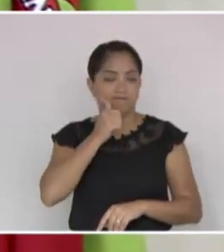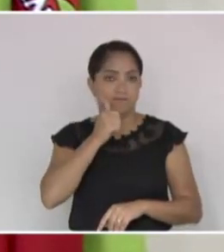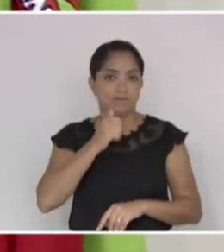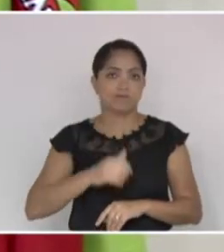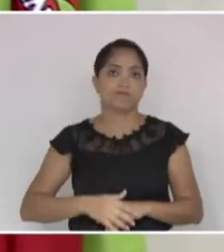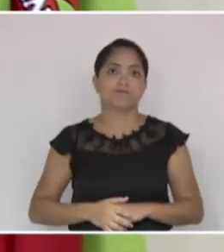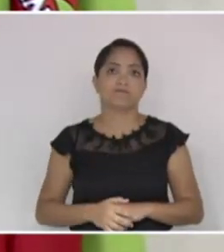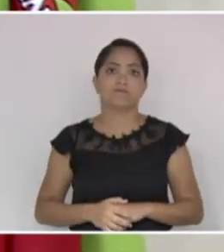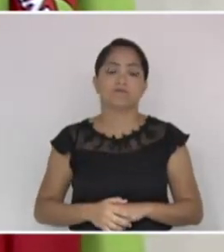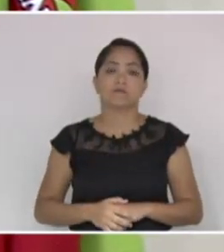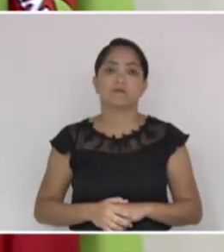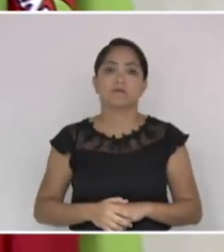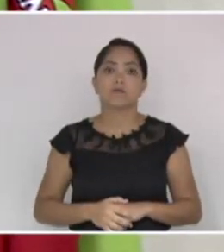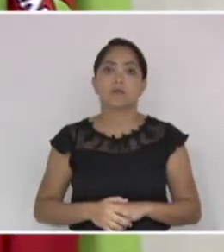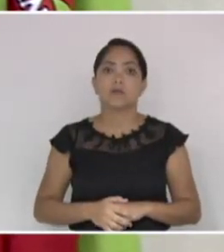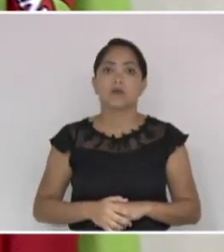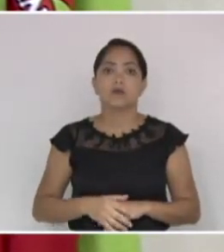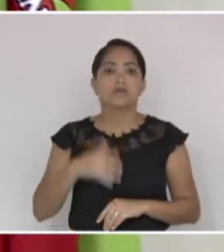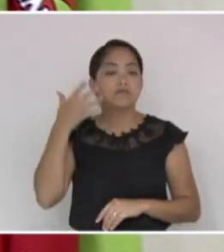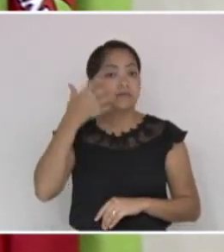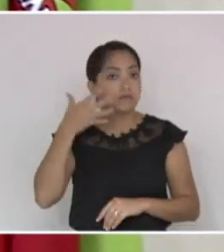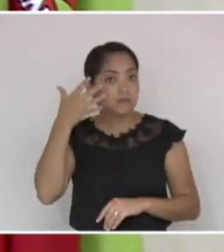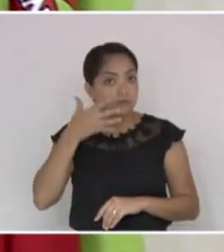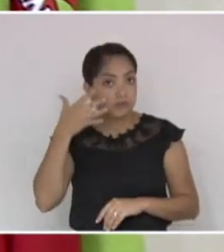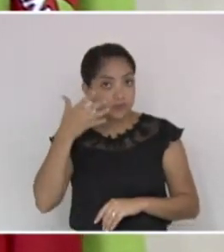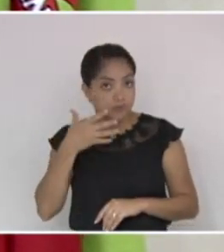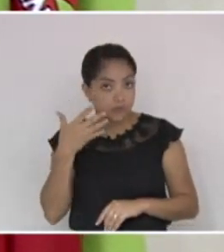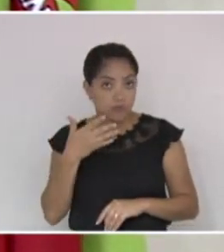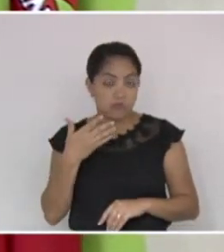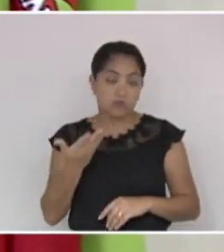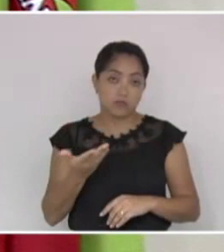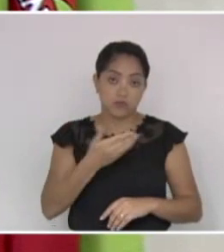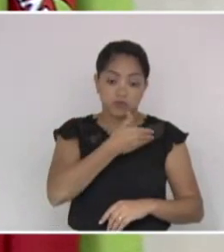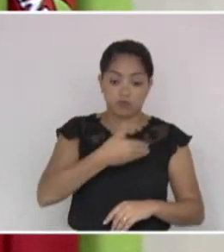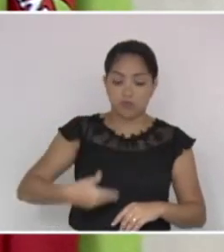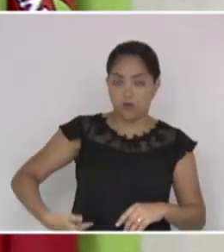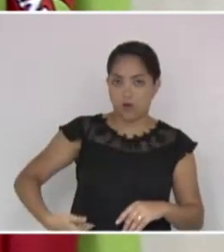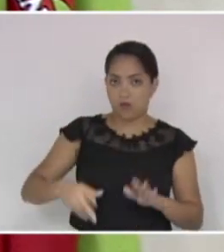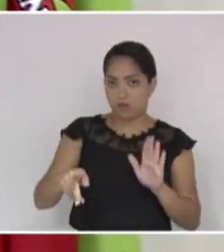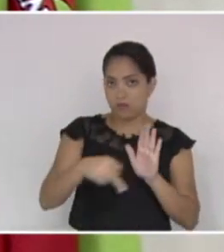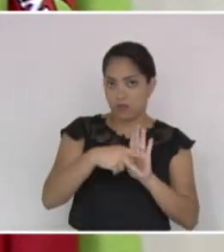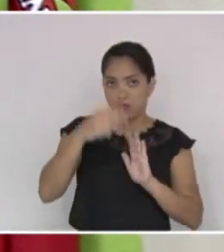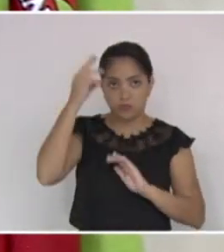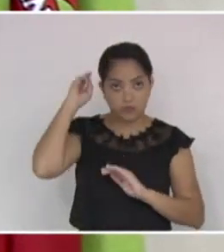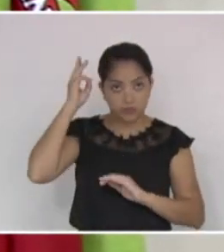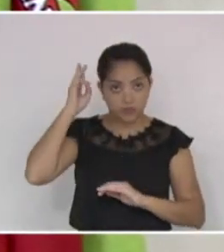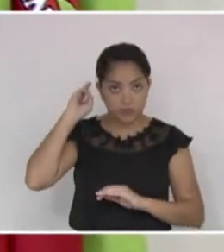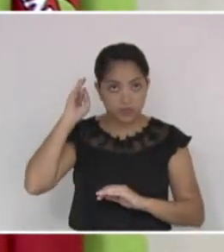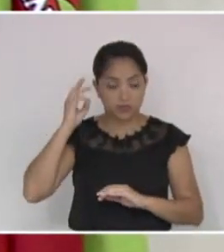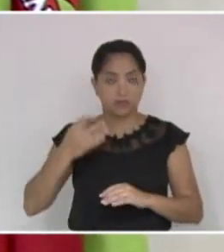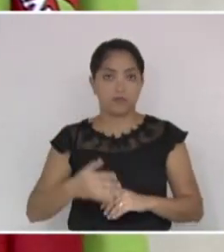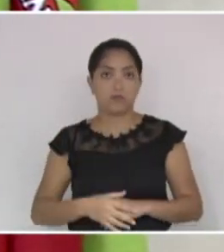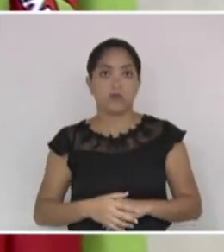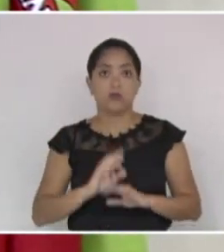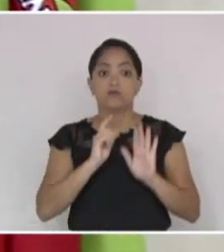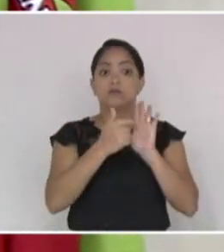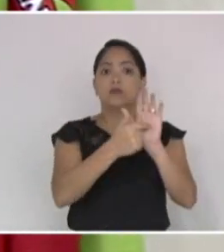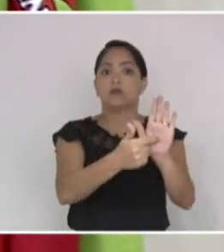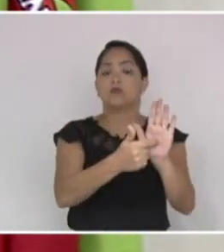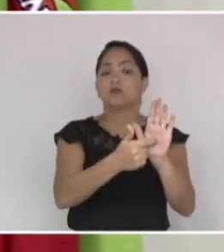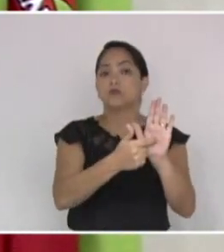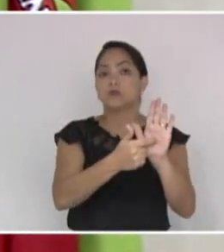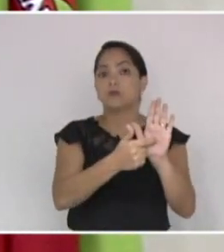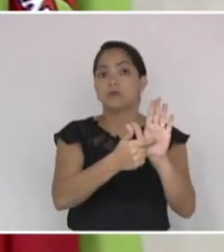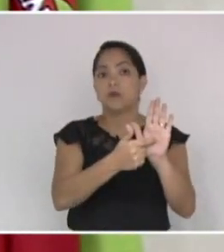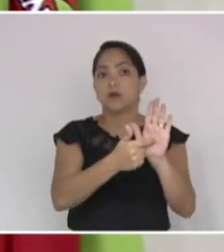apontar o discurso do não dito praticado pelo governo, que aí está. O importante aqui é denunciar que,